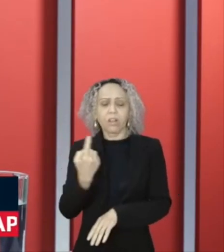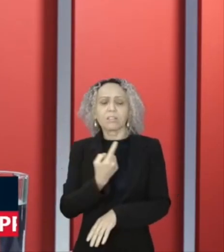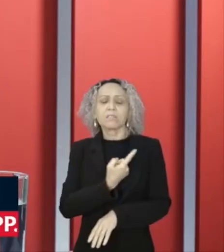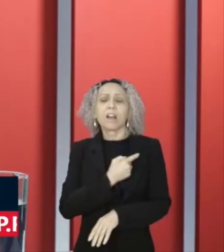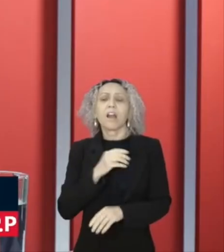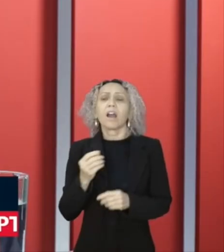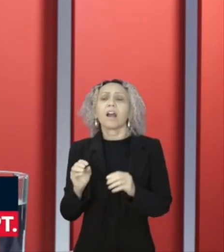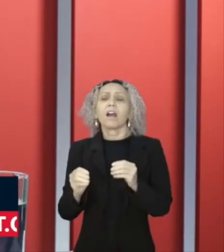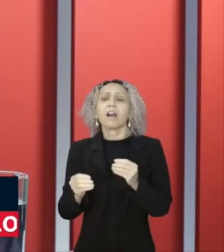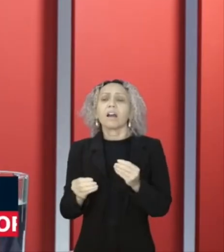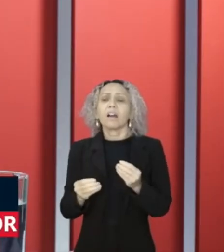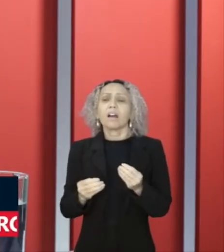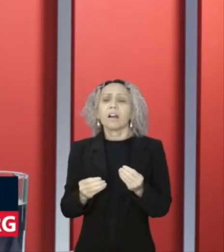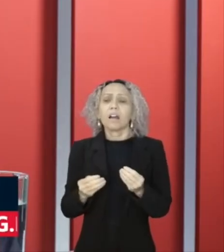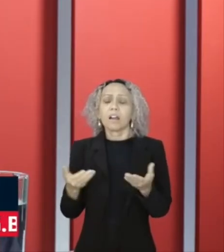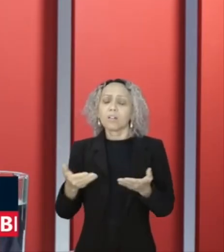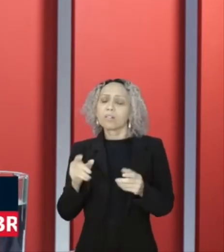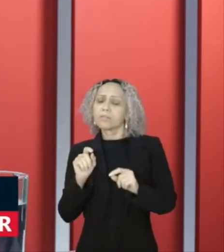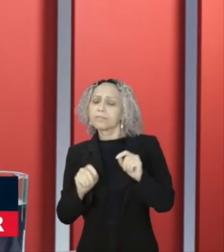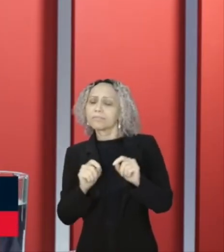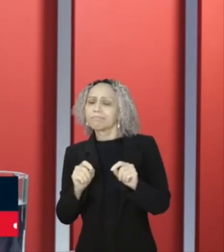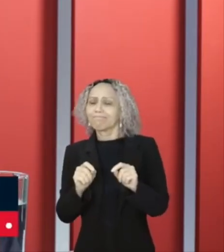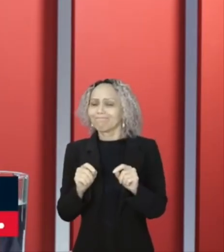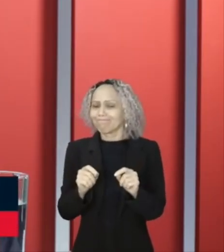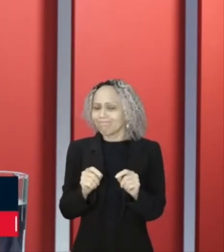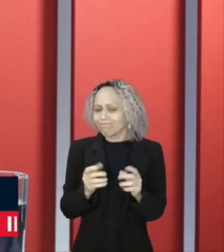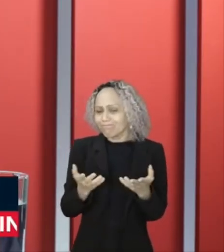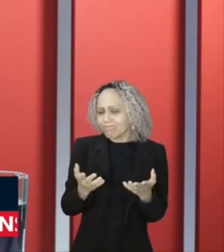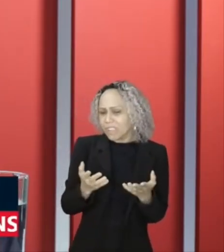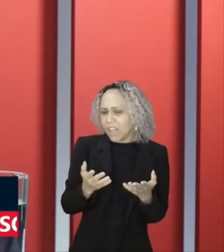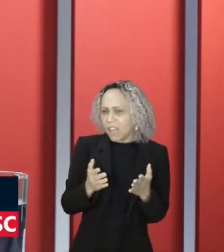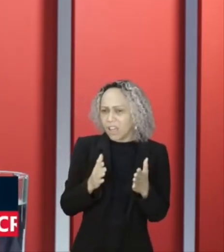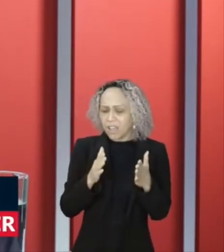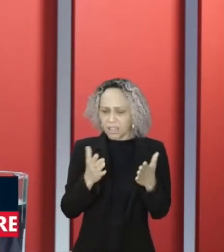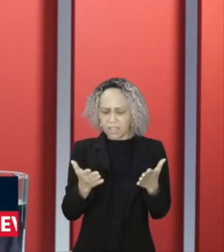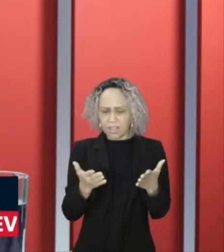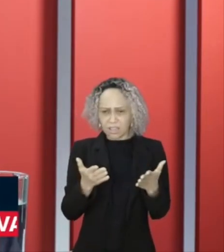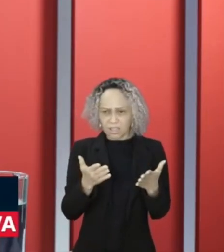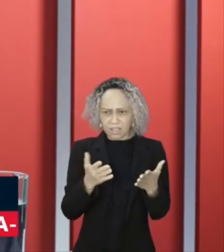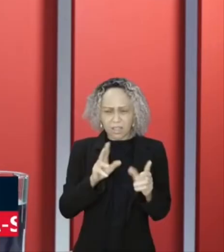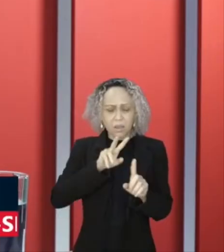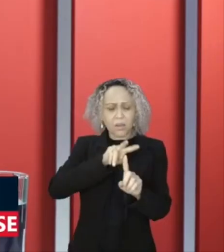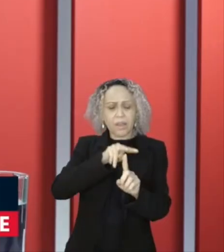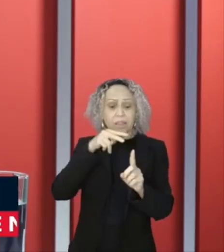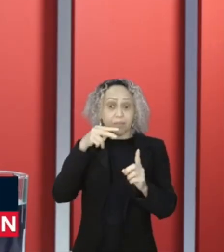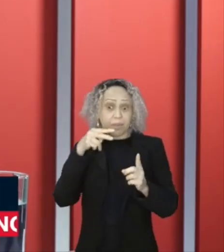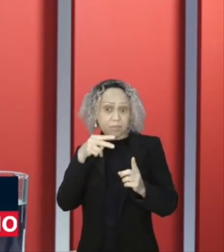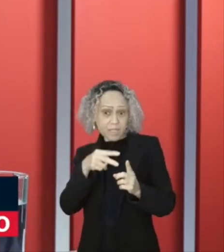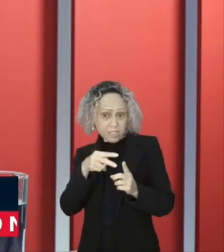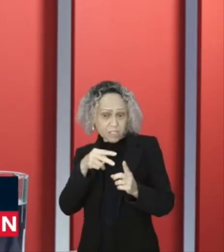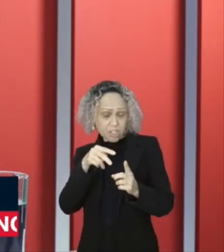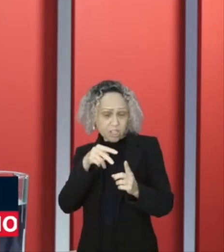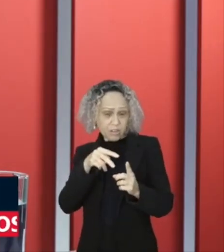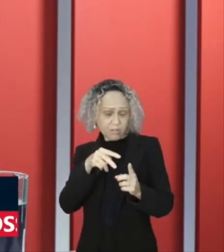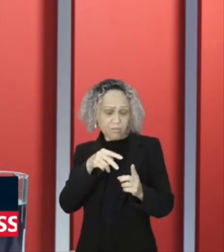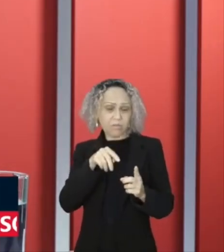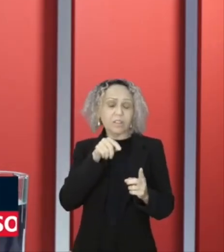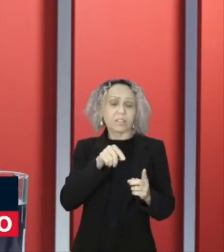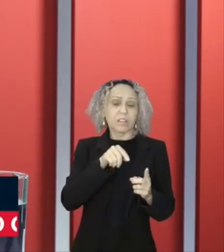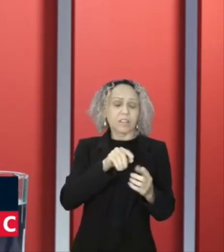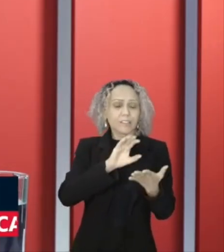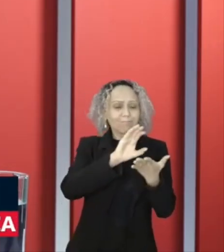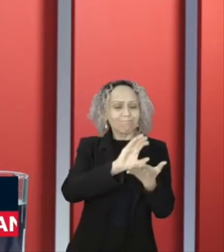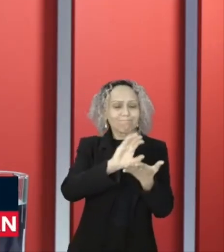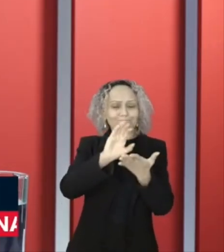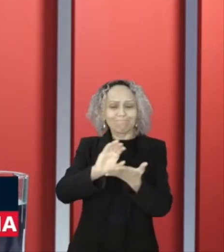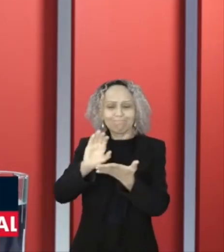de olhar agora esse processo em perspectiva, colher deles os aspectos virtuosos